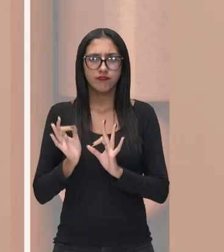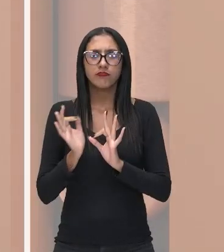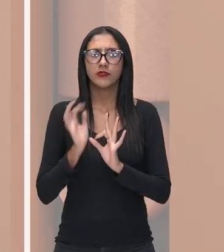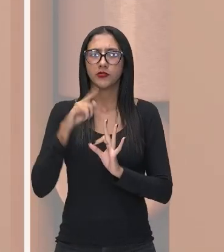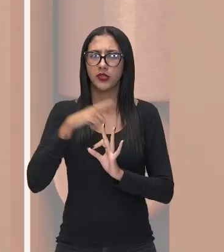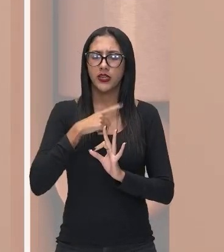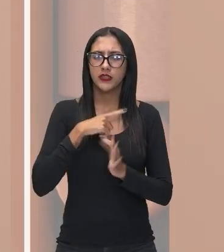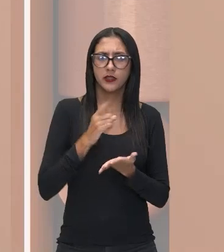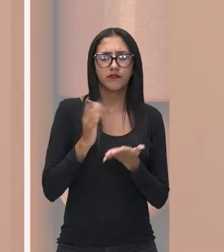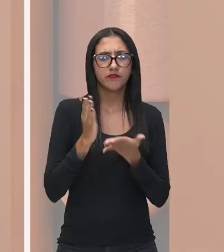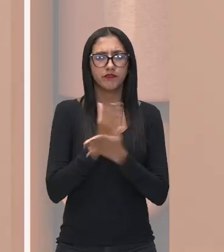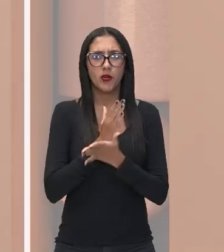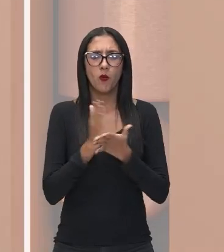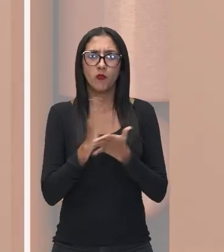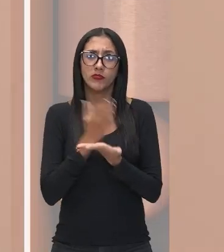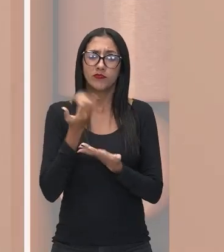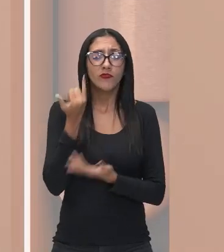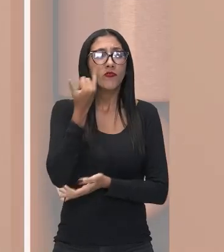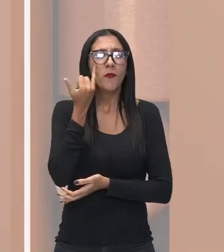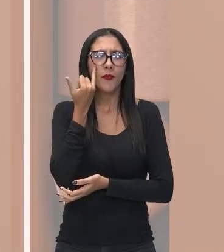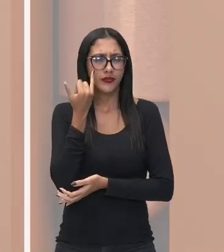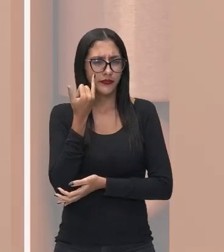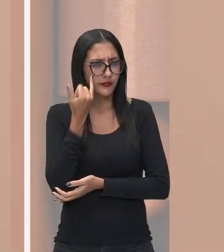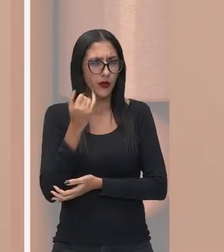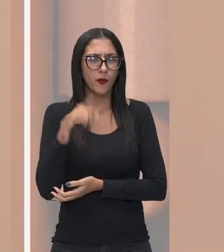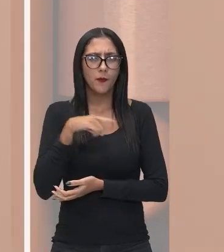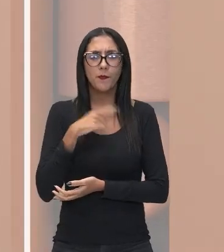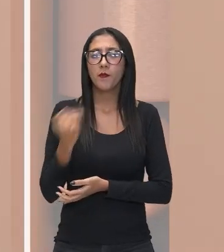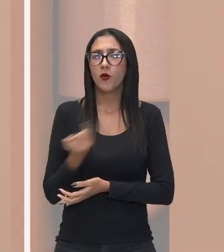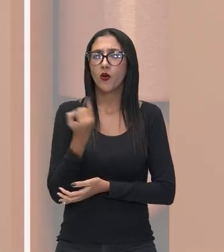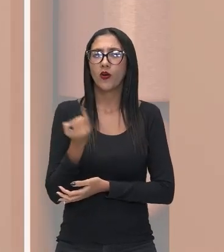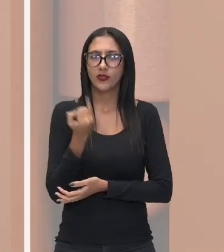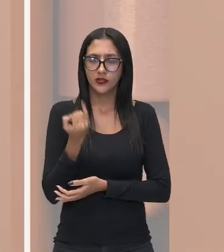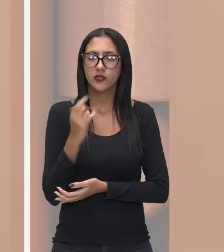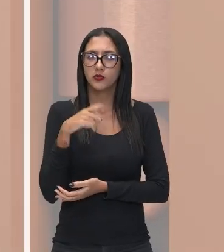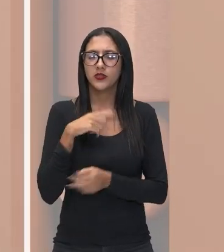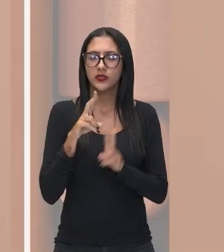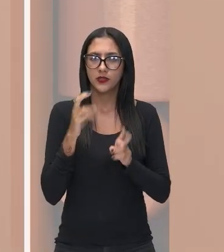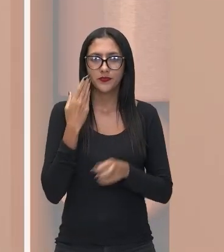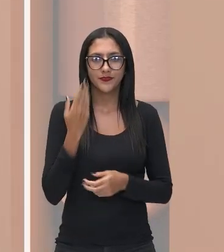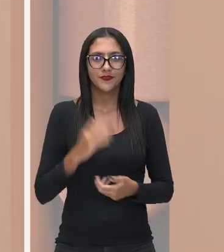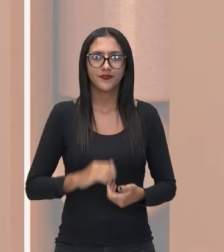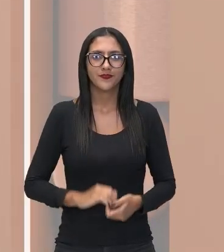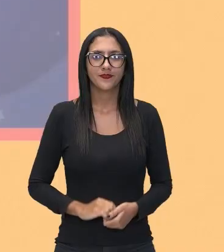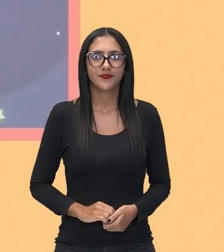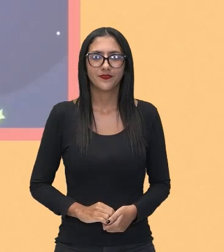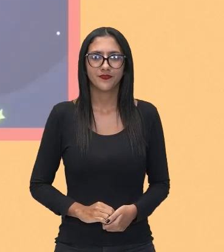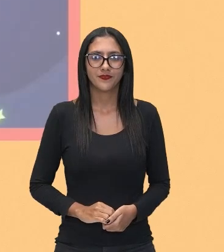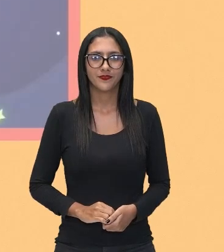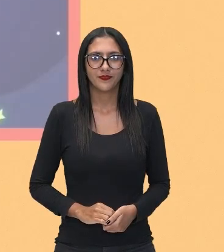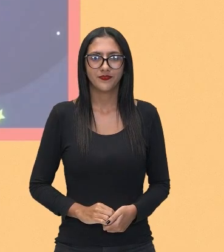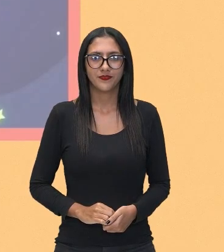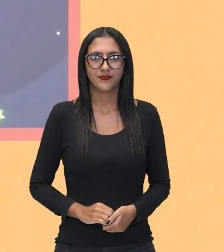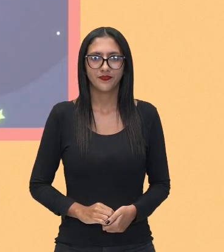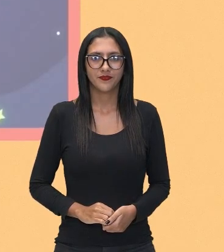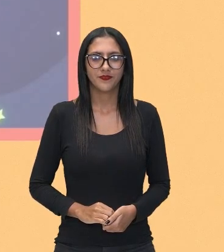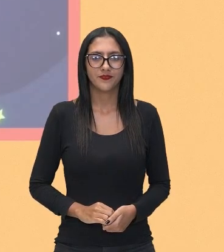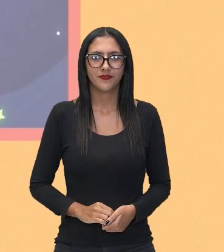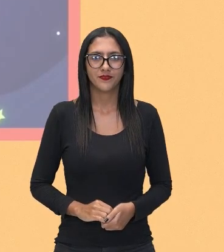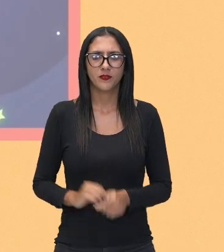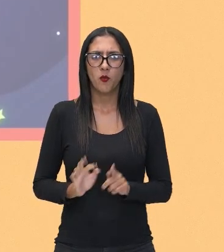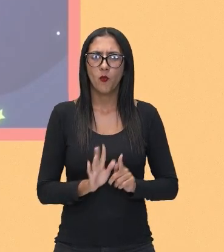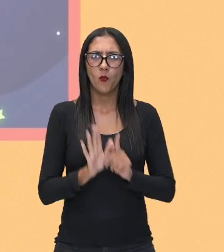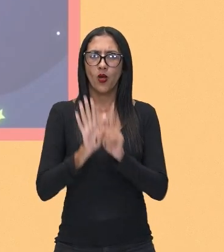aqui algumas informações importantes sobre o aquecimento global. O aquecimento